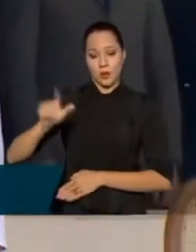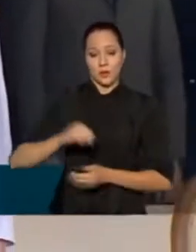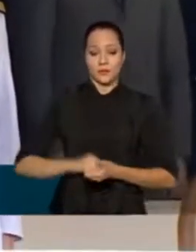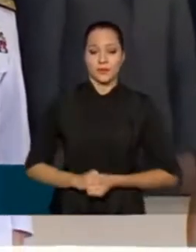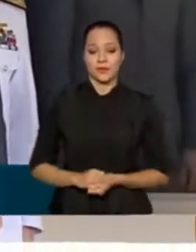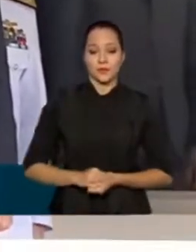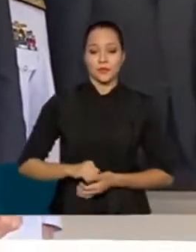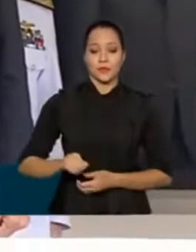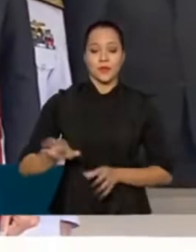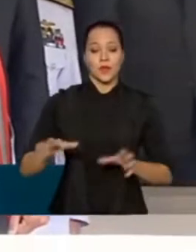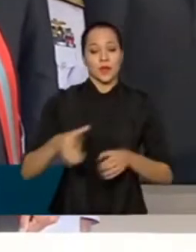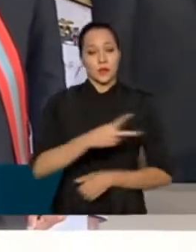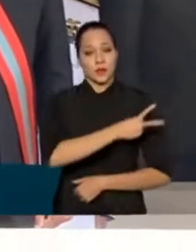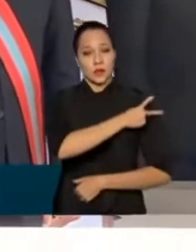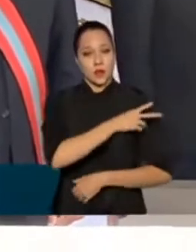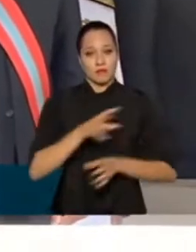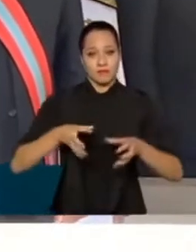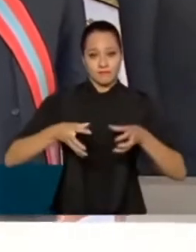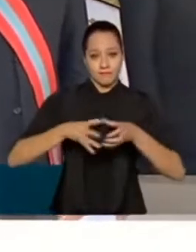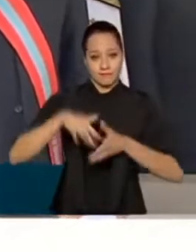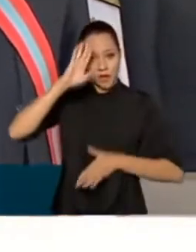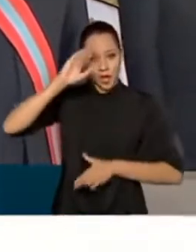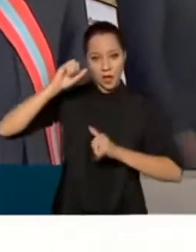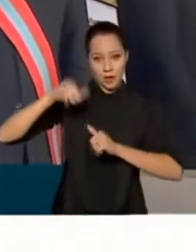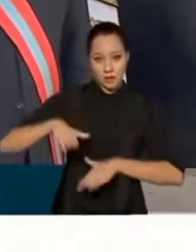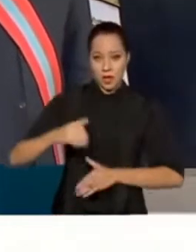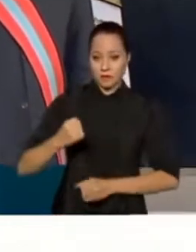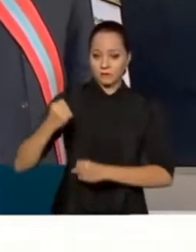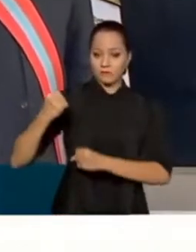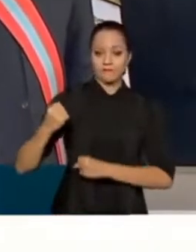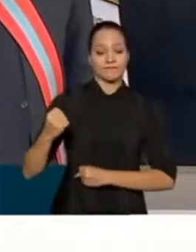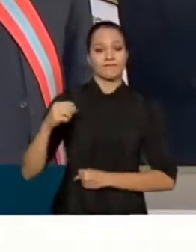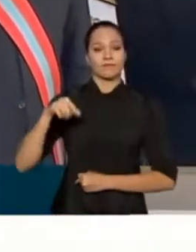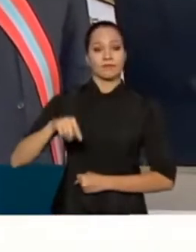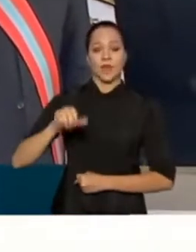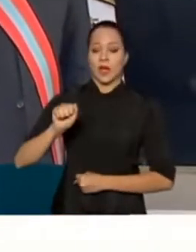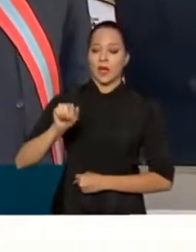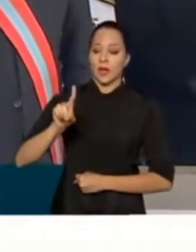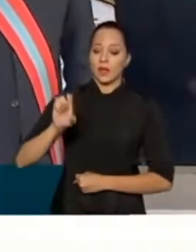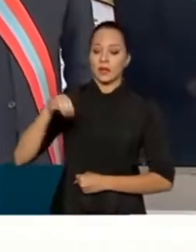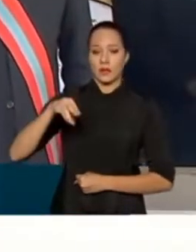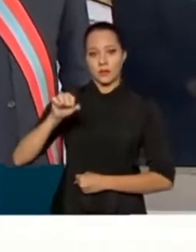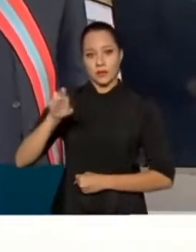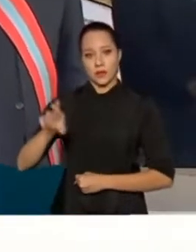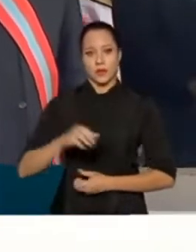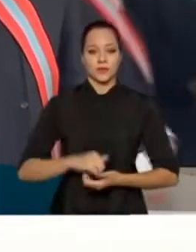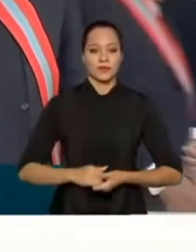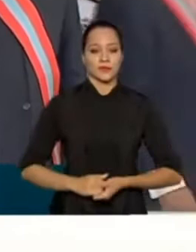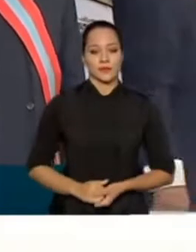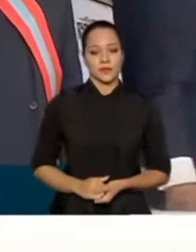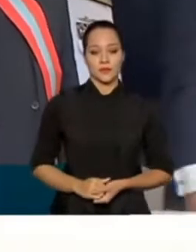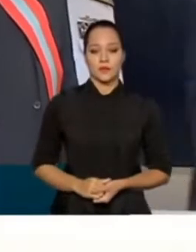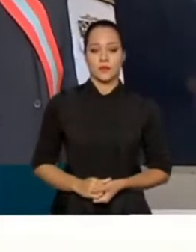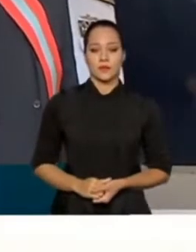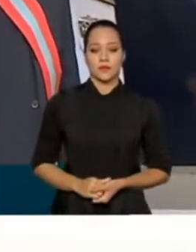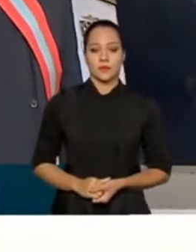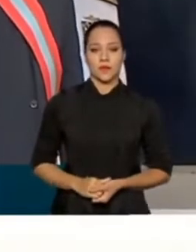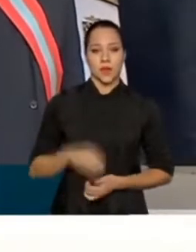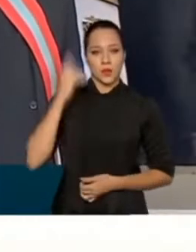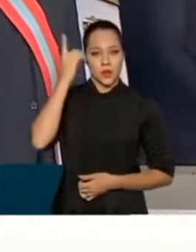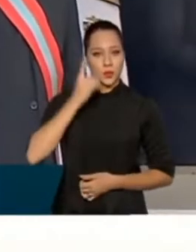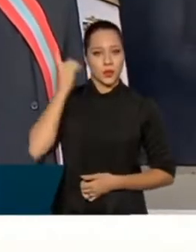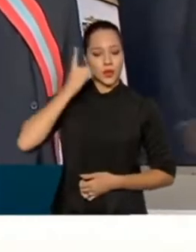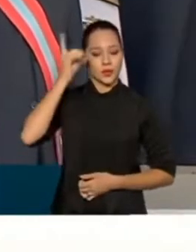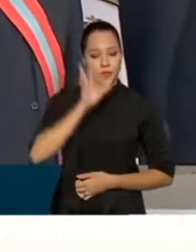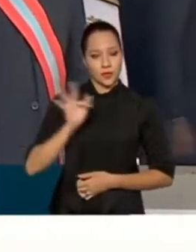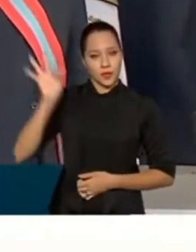Estado-Maior Conjunto das Forças Armadas, Almirante de Esquadra, Ademir Sobrinho. Do Deputado